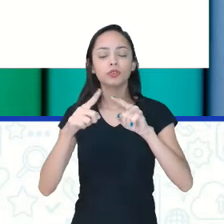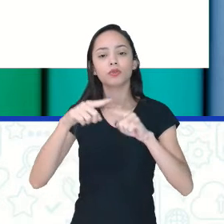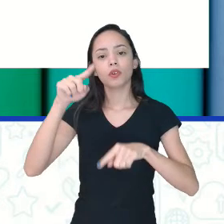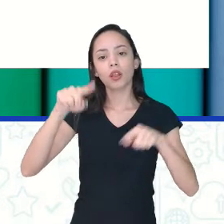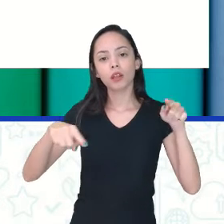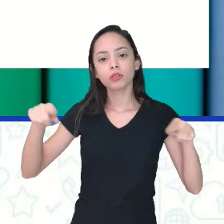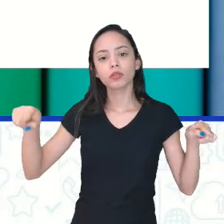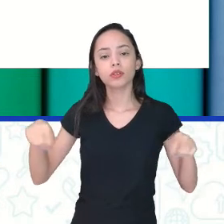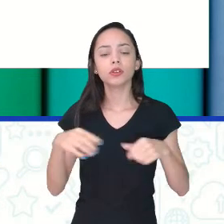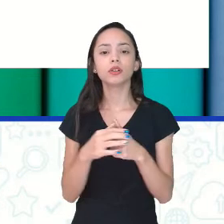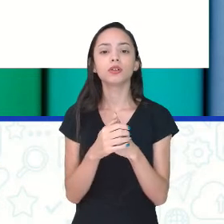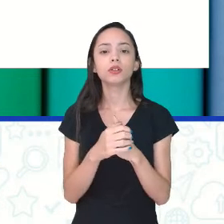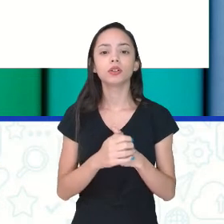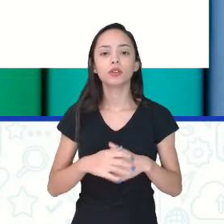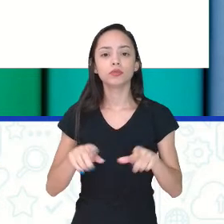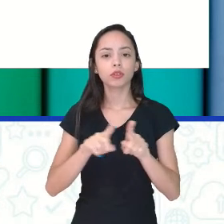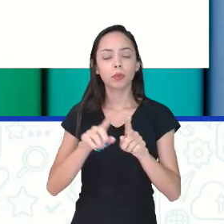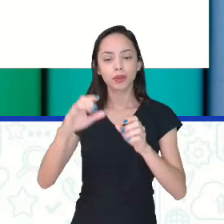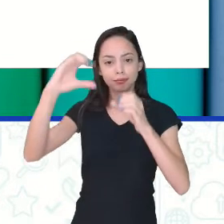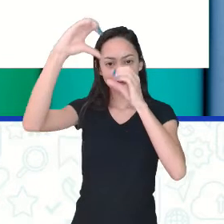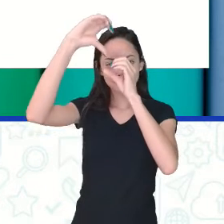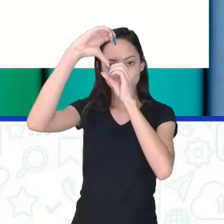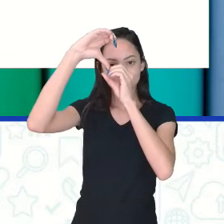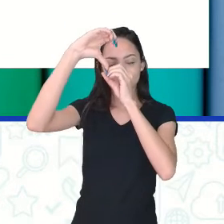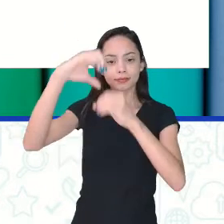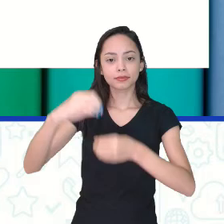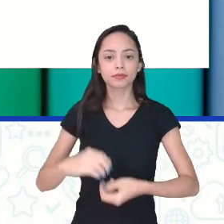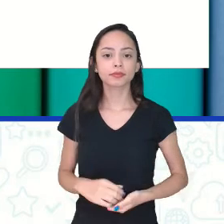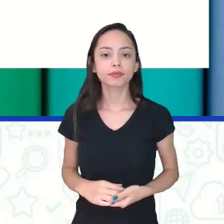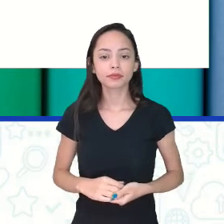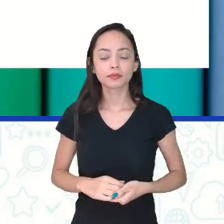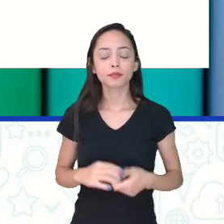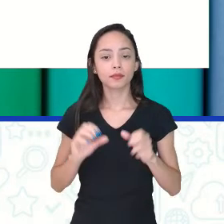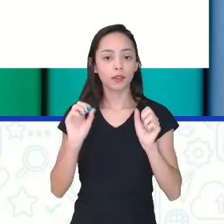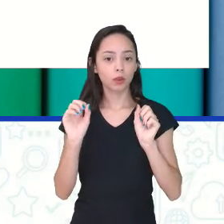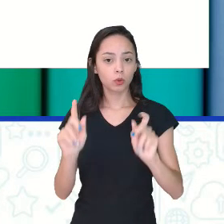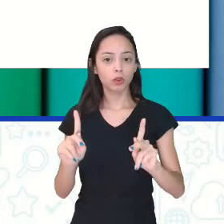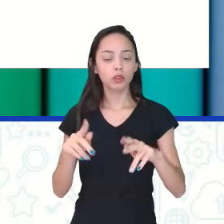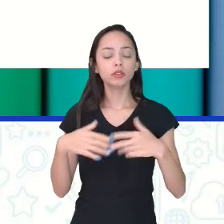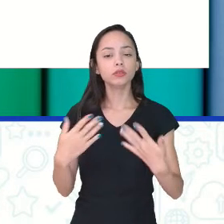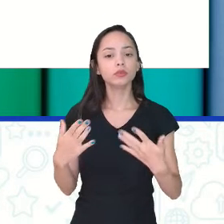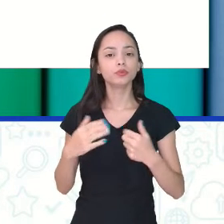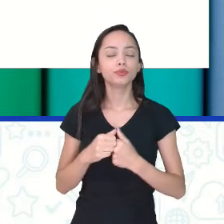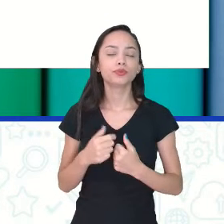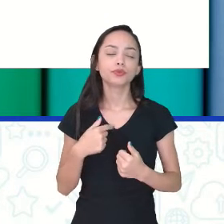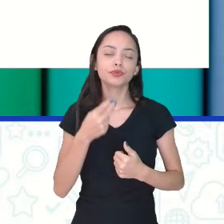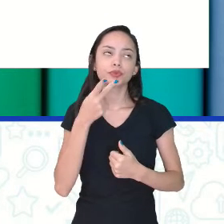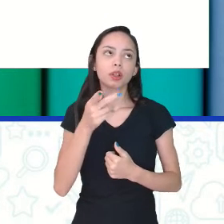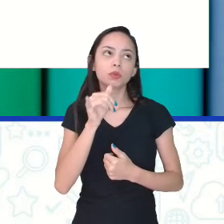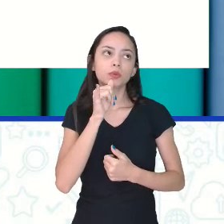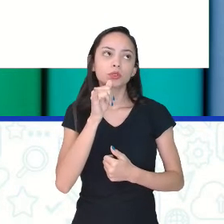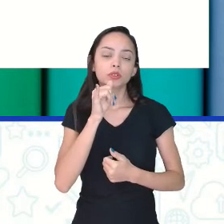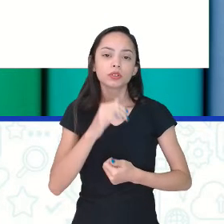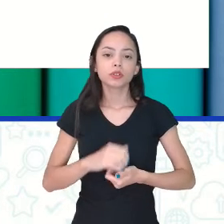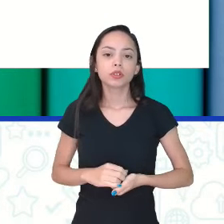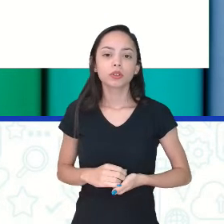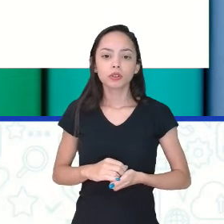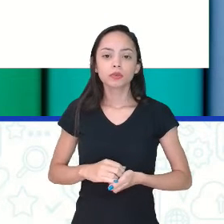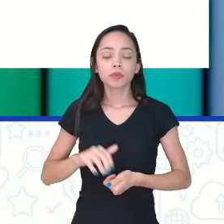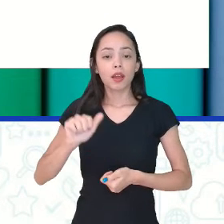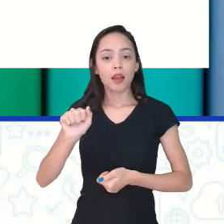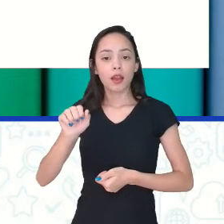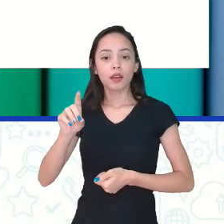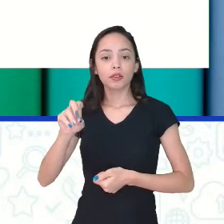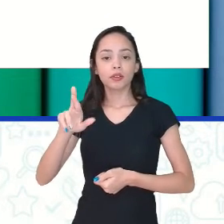relativos, indefinidos e interrogativos. Tá? Então, eu digo assim, a Adriana é